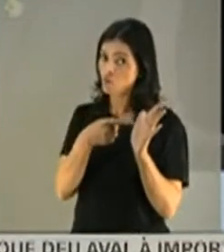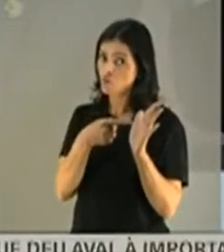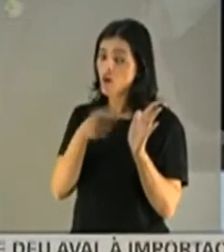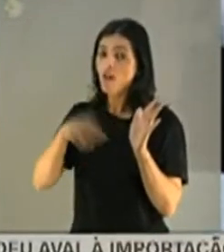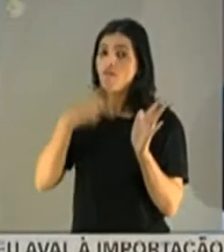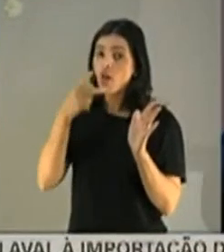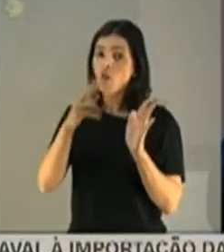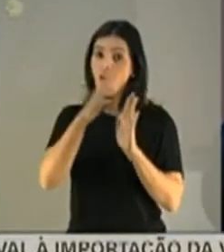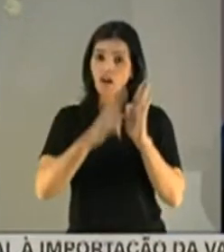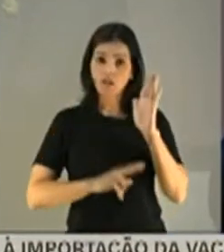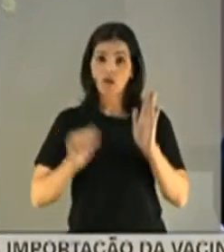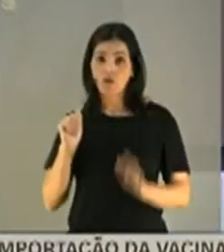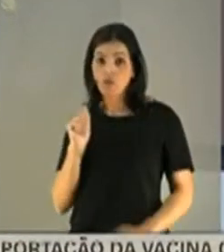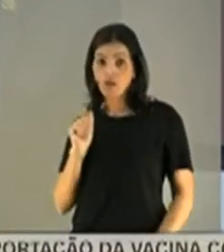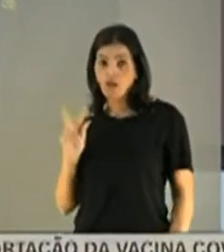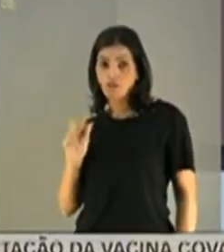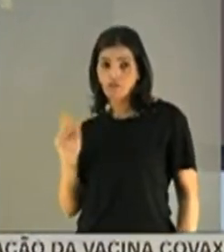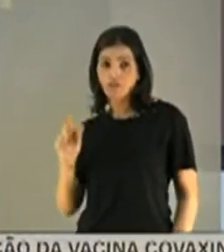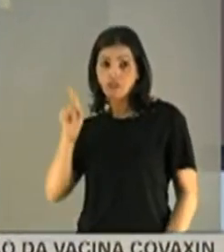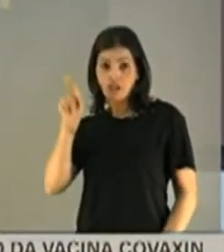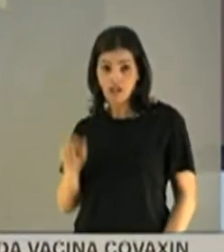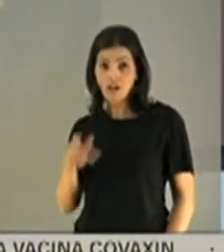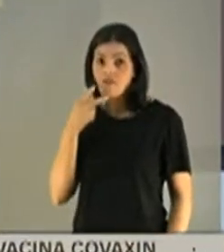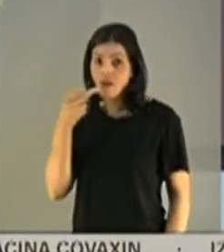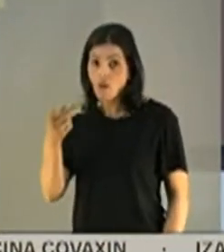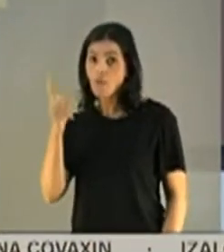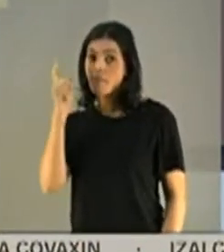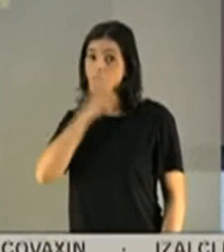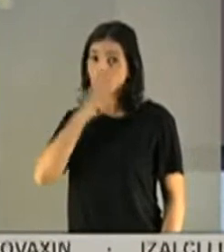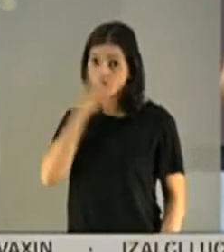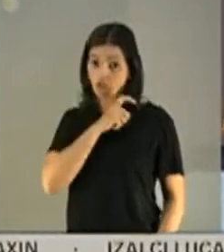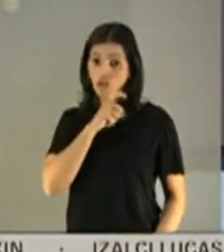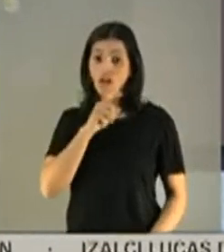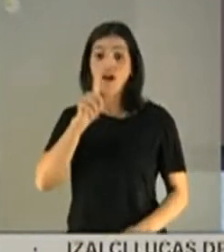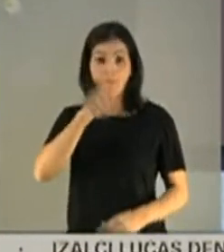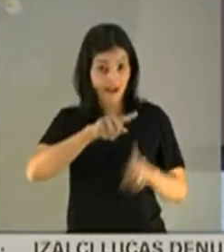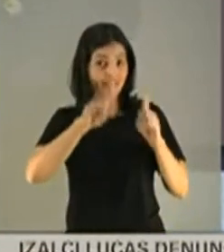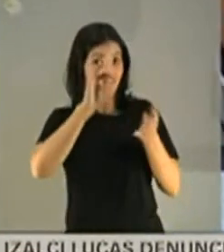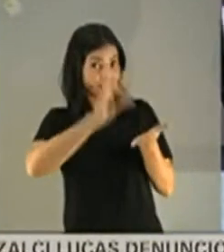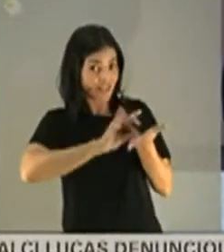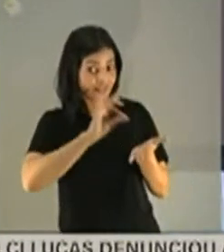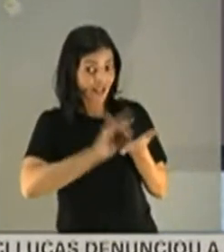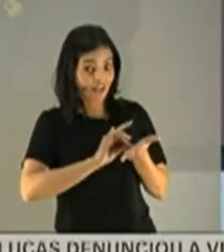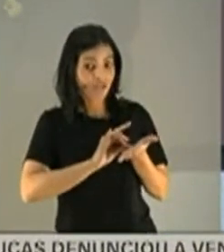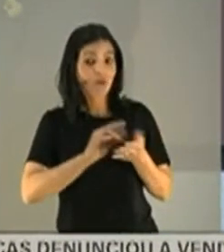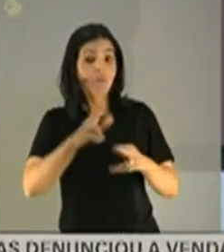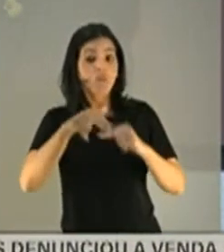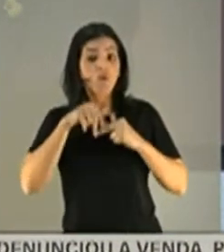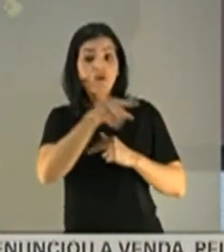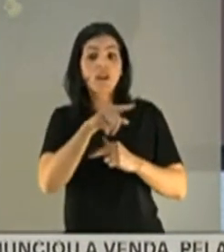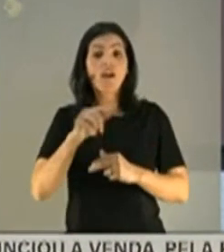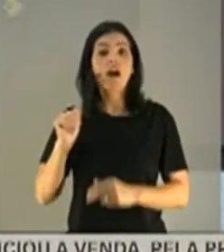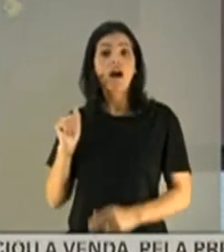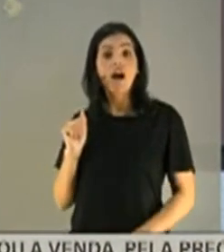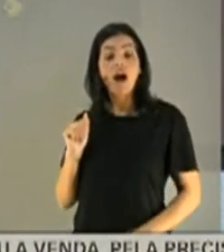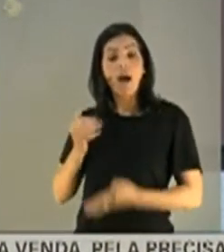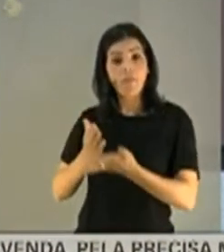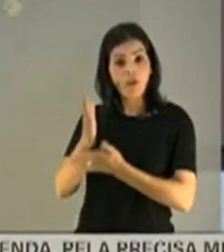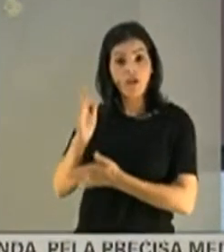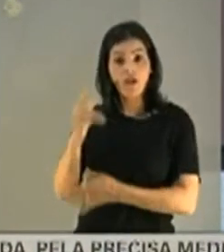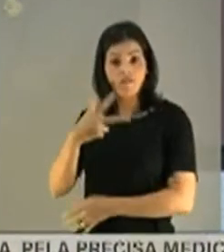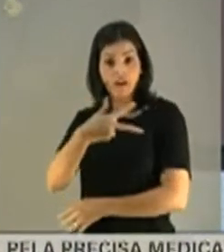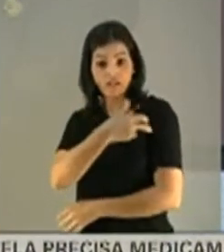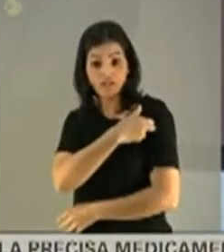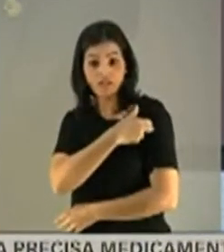citado no relatório da Anvisa de que essa mentira que é verdade, é o motivo de ter a negativa da aprovação da